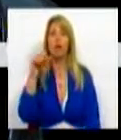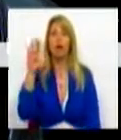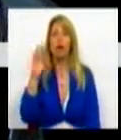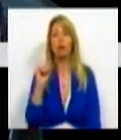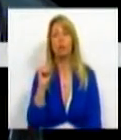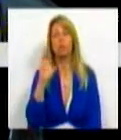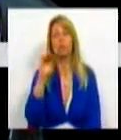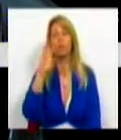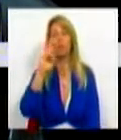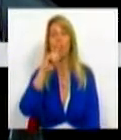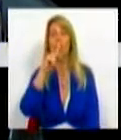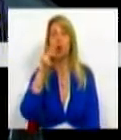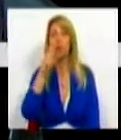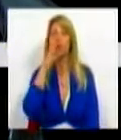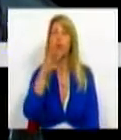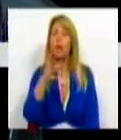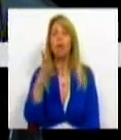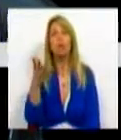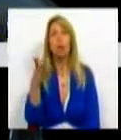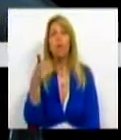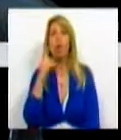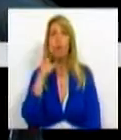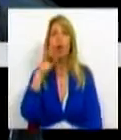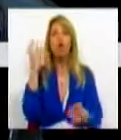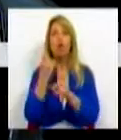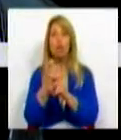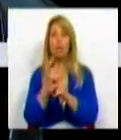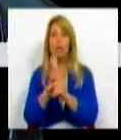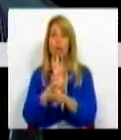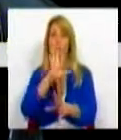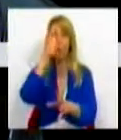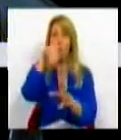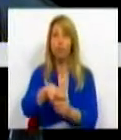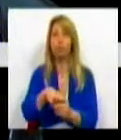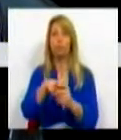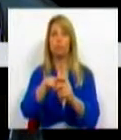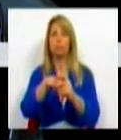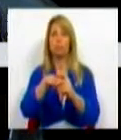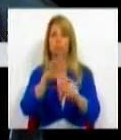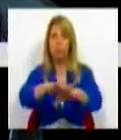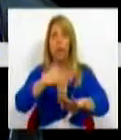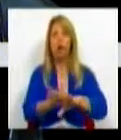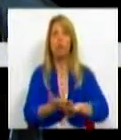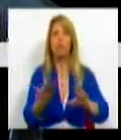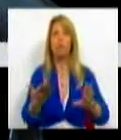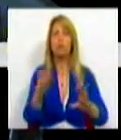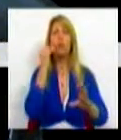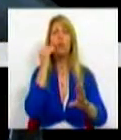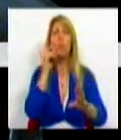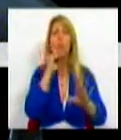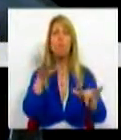como até uma supervisão intrusiva, reforçada, como é que é possível que os portugueses possam